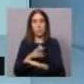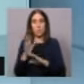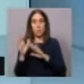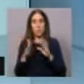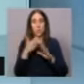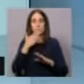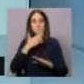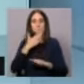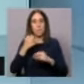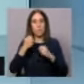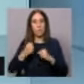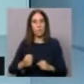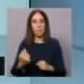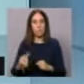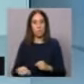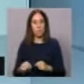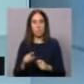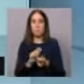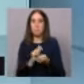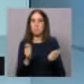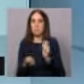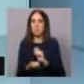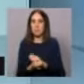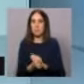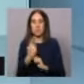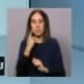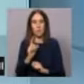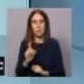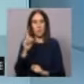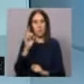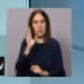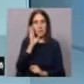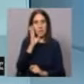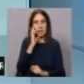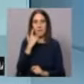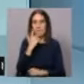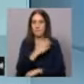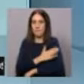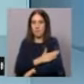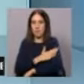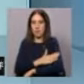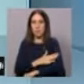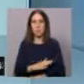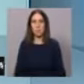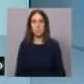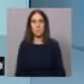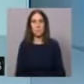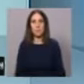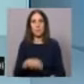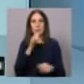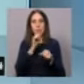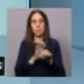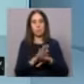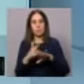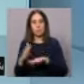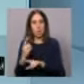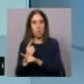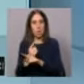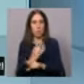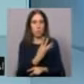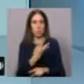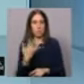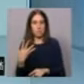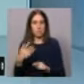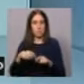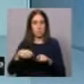noroeste, mas tem tendência a rodar para o quadrante norte durante a tarde e a tornar-se em geral fraco. As ondas de noroeste também com 4 a 5 metros,